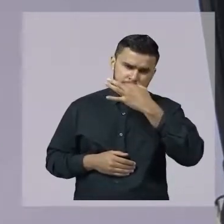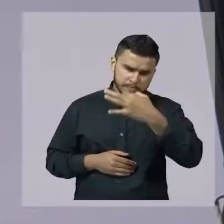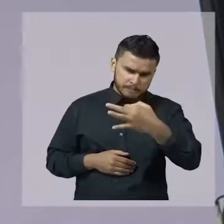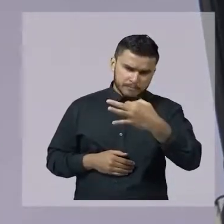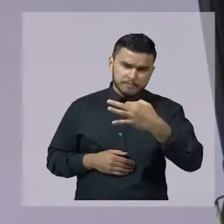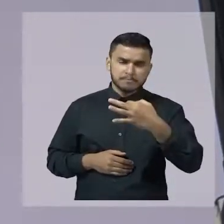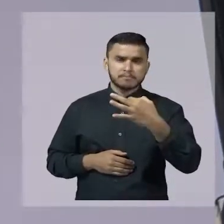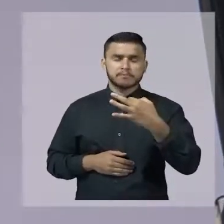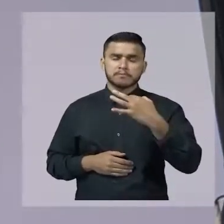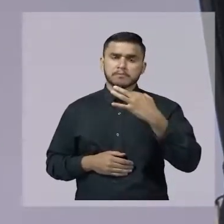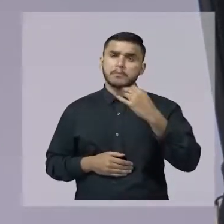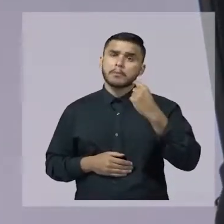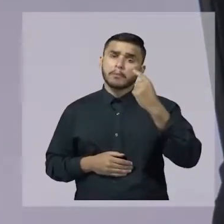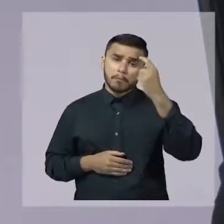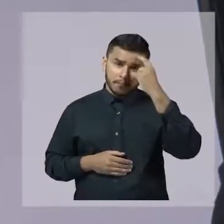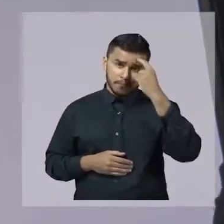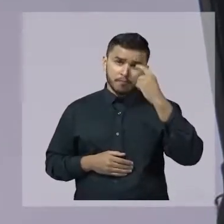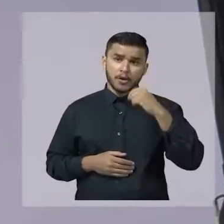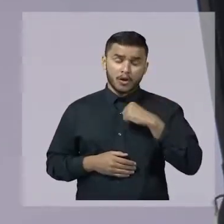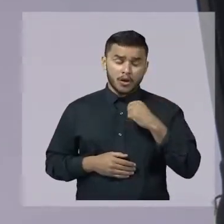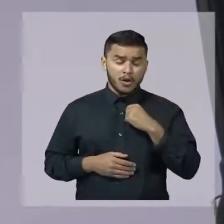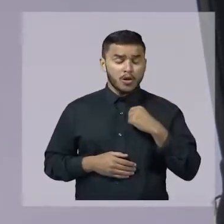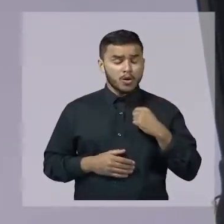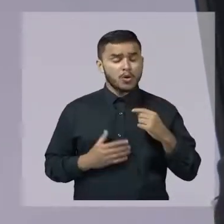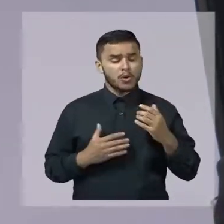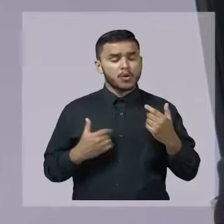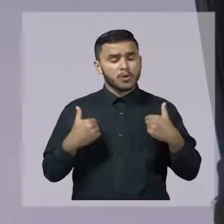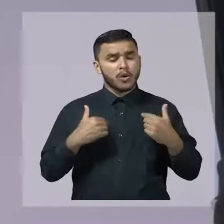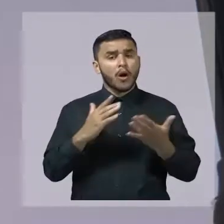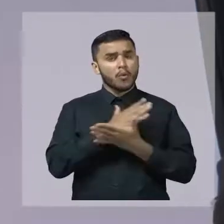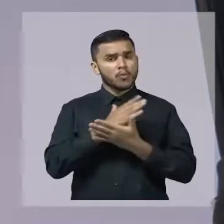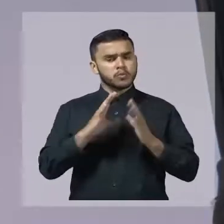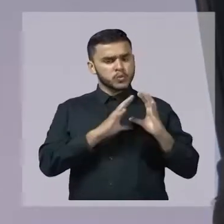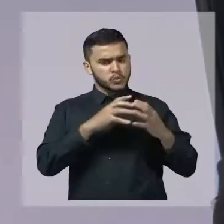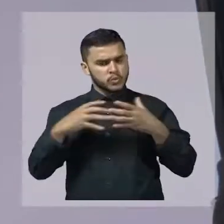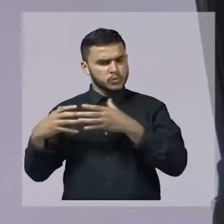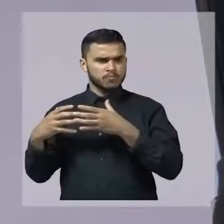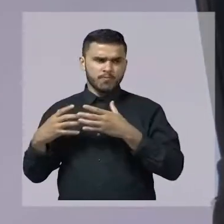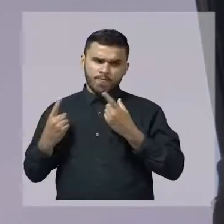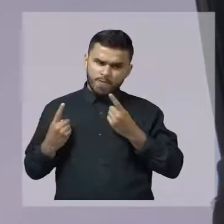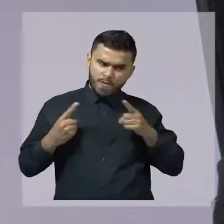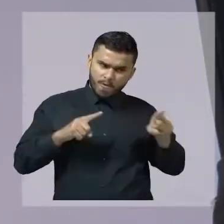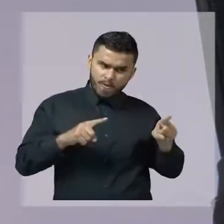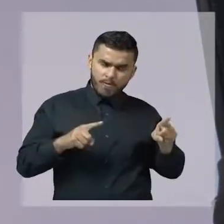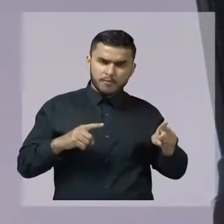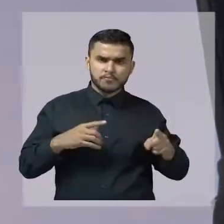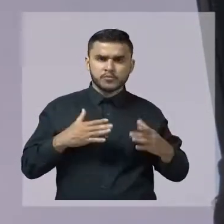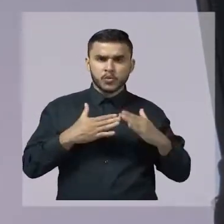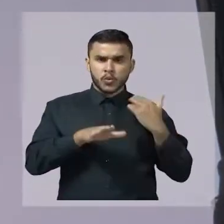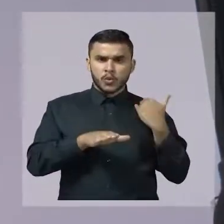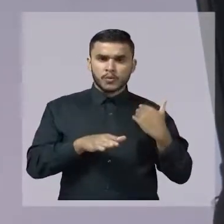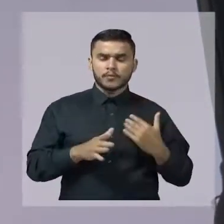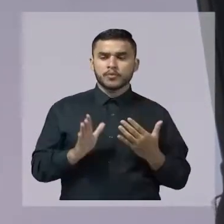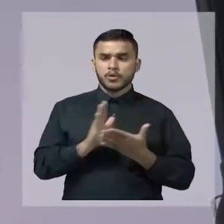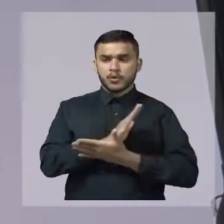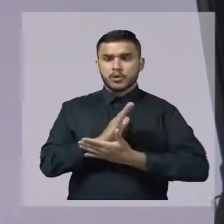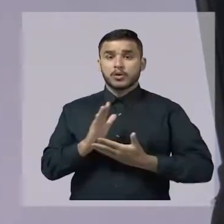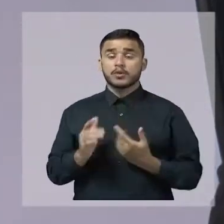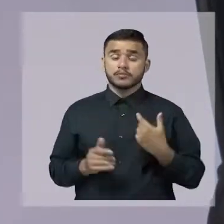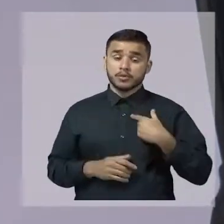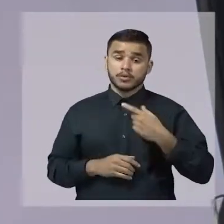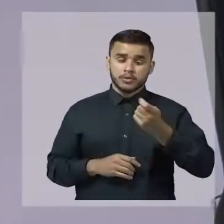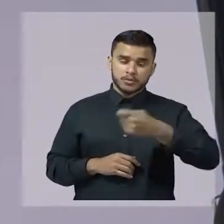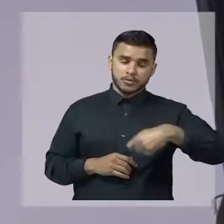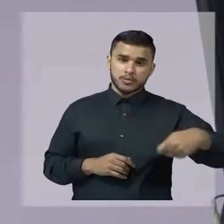não tenho o pensamento, apesar de ser extremista em muitas coisas, né? Basta dizer que eu escrevo com a mão esquerda, então